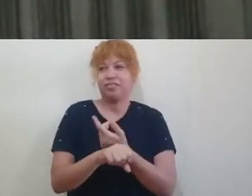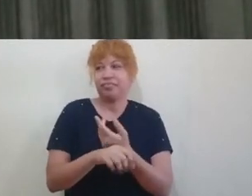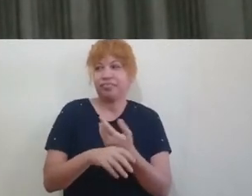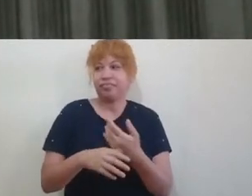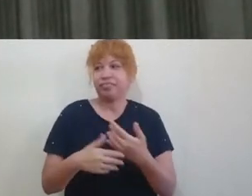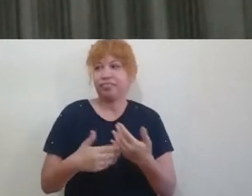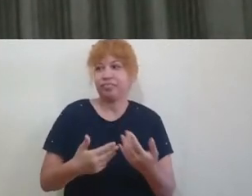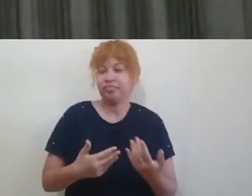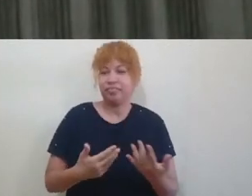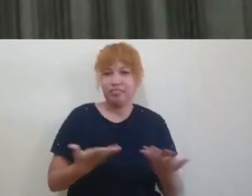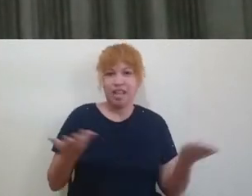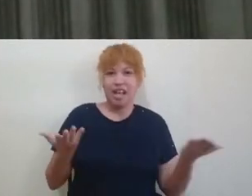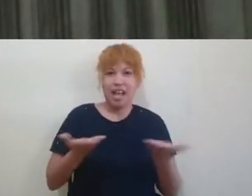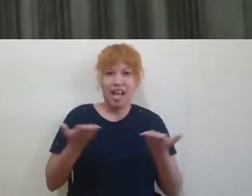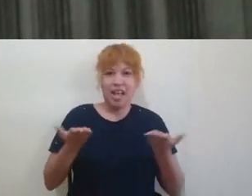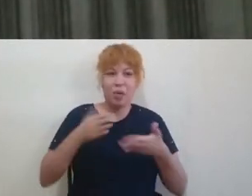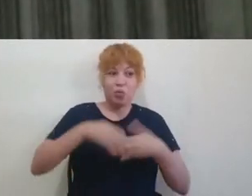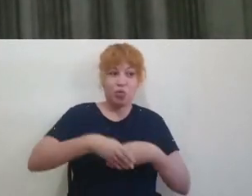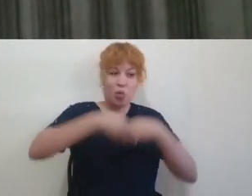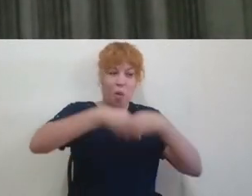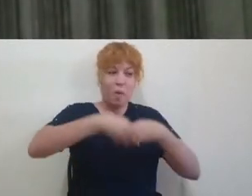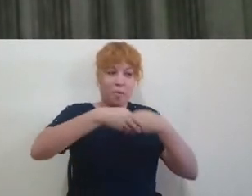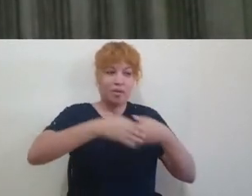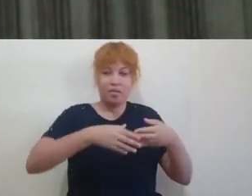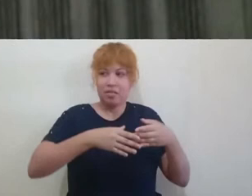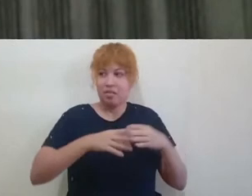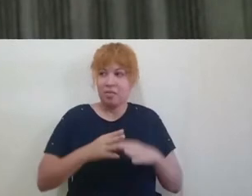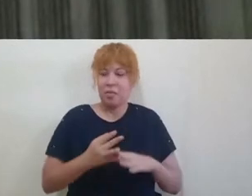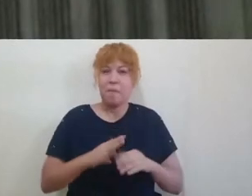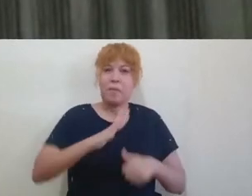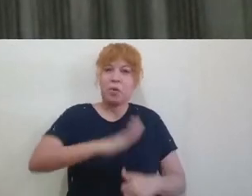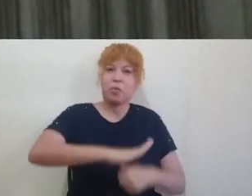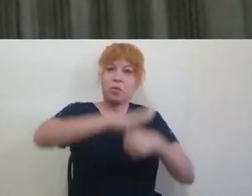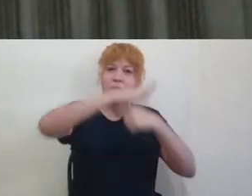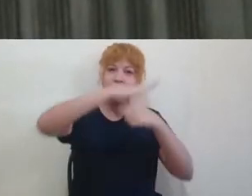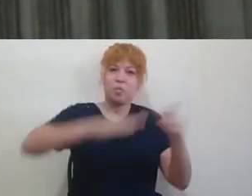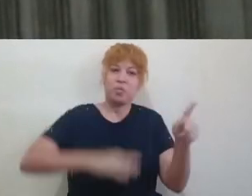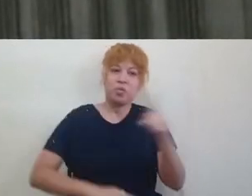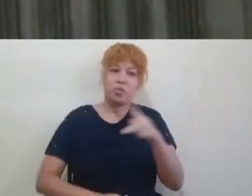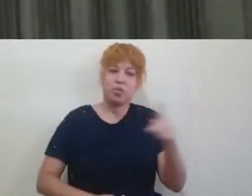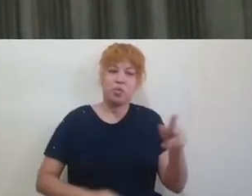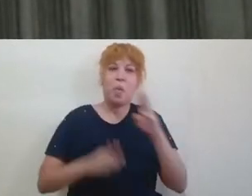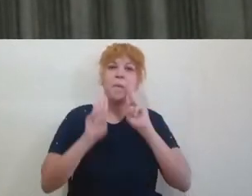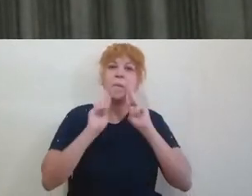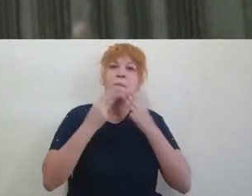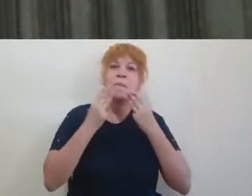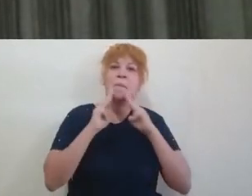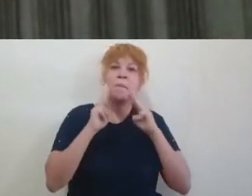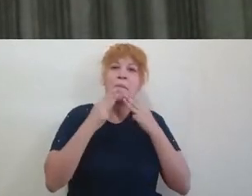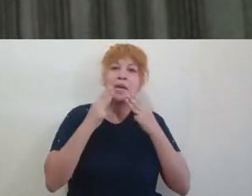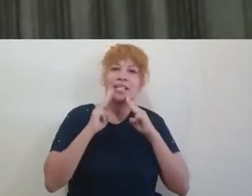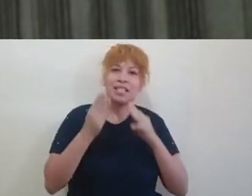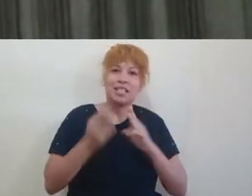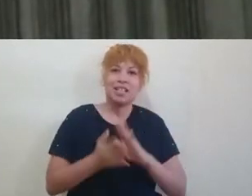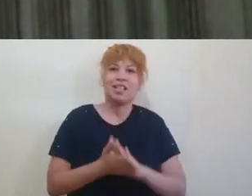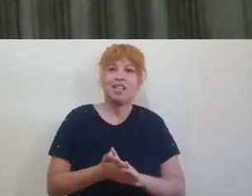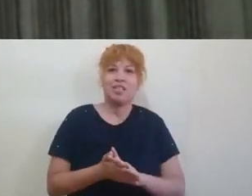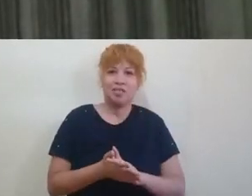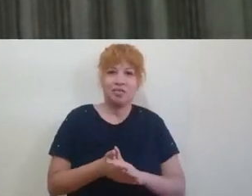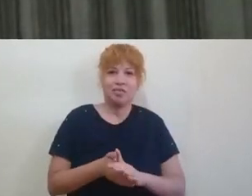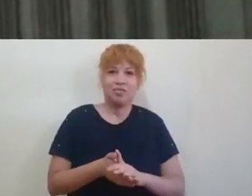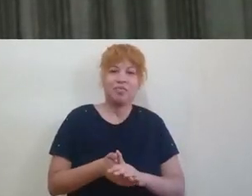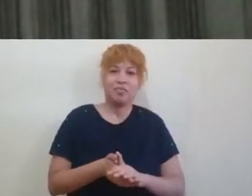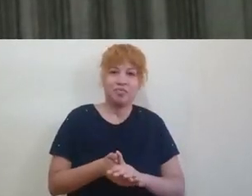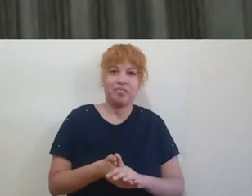Cumprimento o professor Marcos Oriá, diretor da Unidade Acadêmica do Cabo de Santo Agostinho, em nome do qual